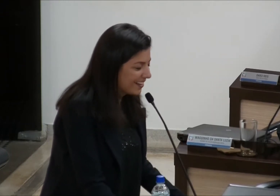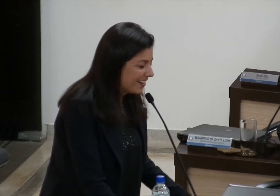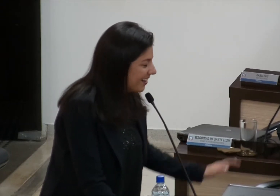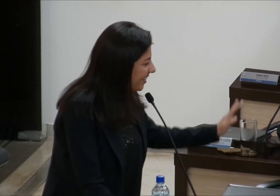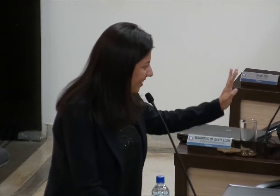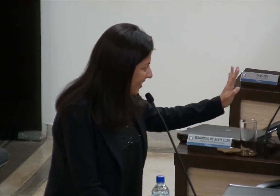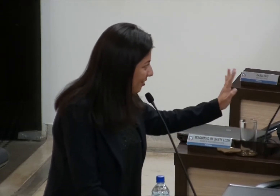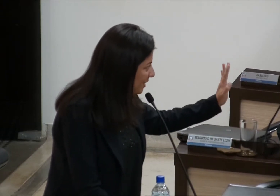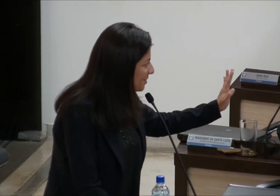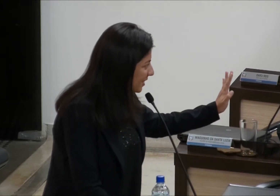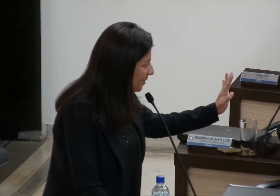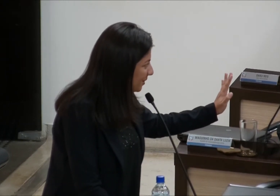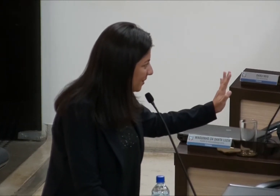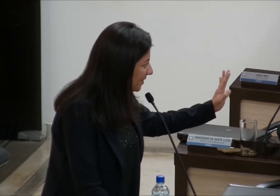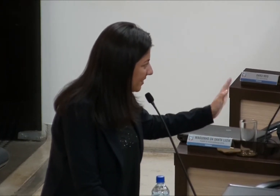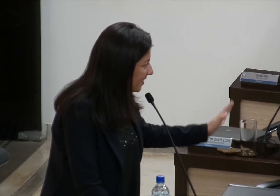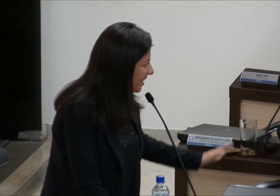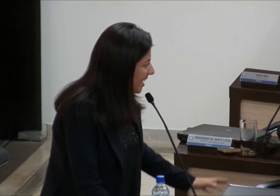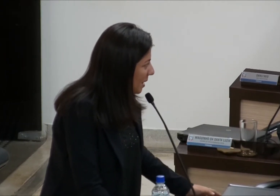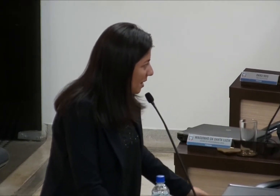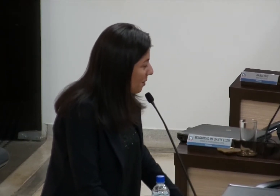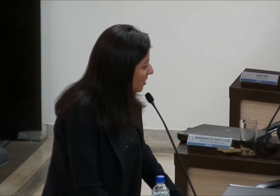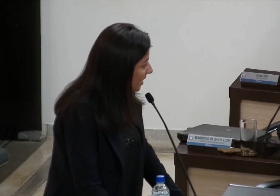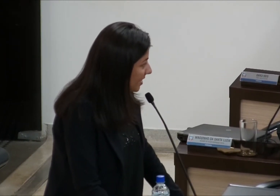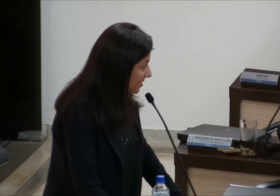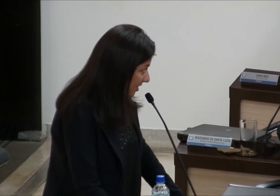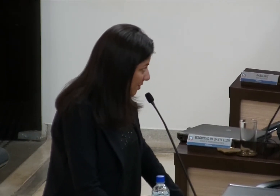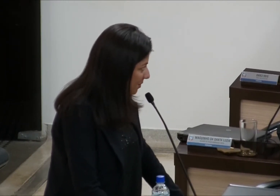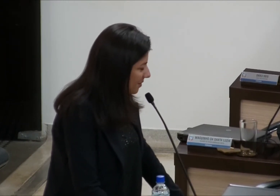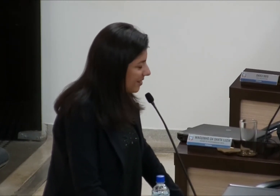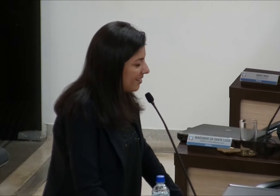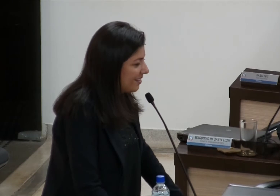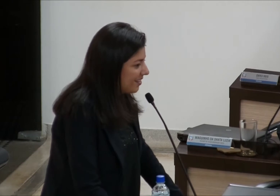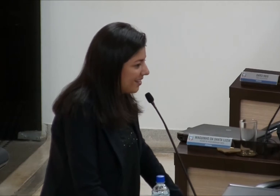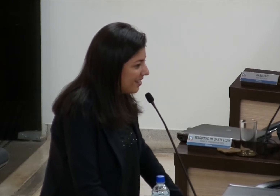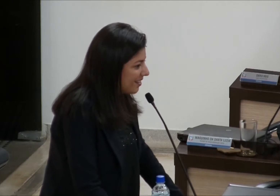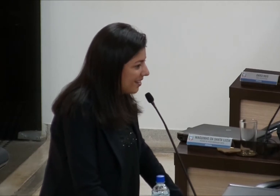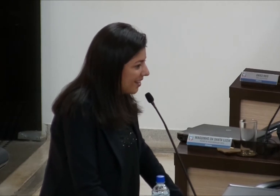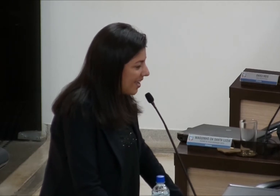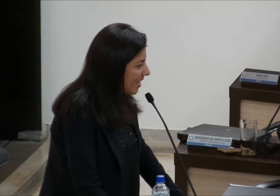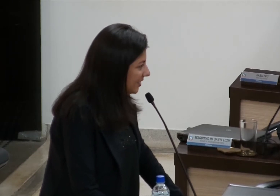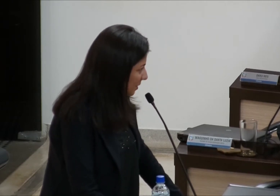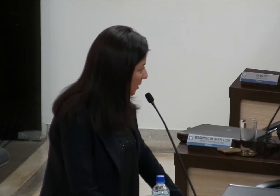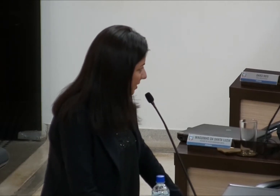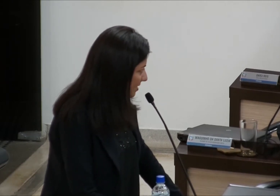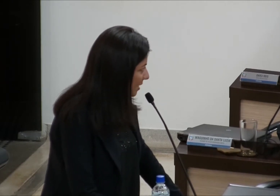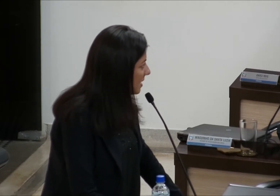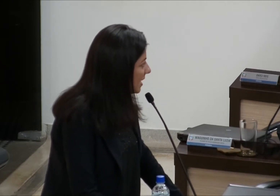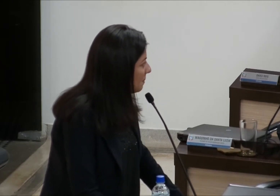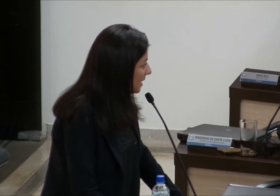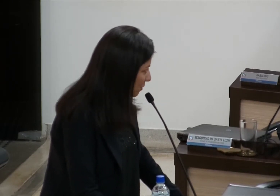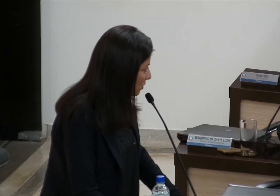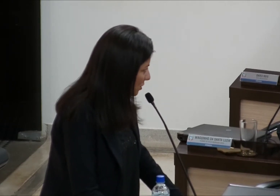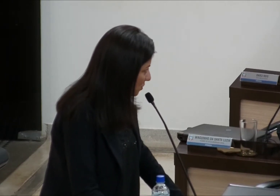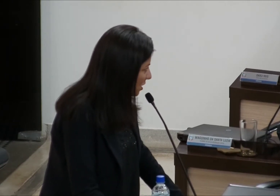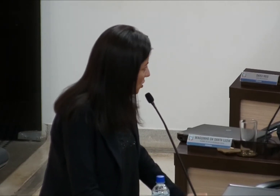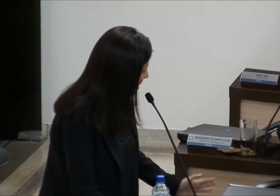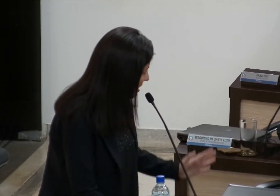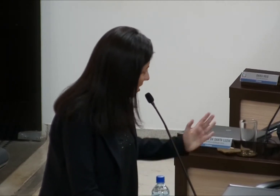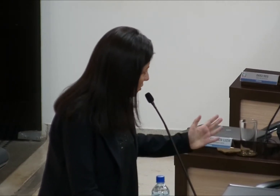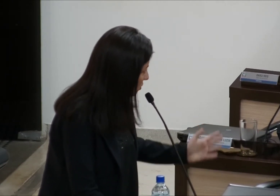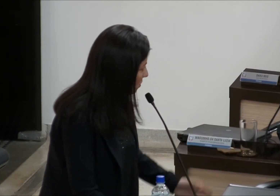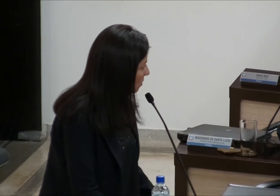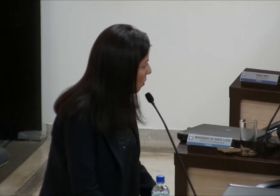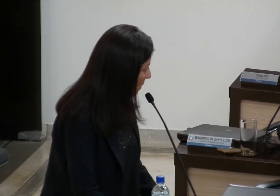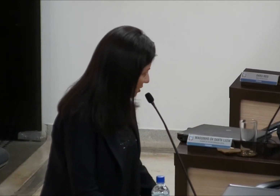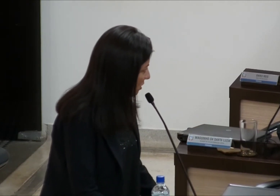Desculpe-me, eu li o estatuto. Eu acredito que a interpretação e a hermenêutica jurídica,